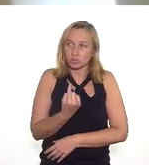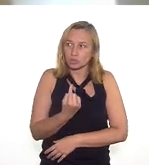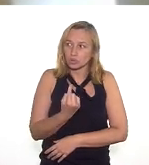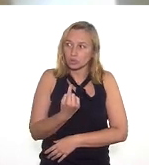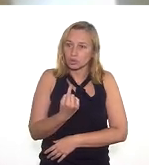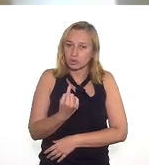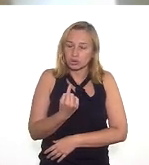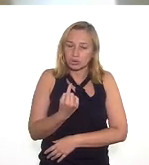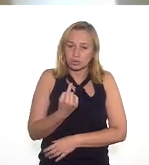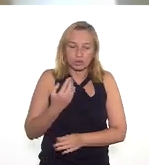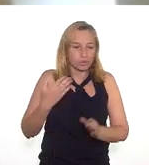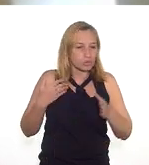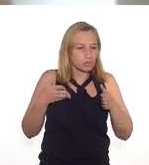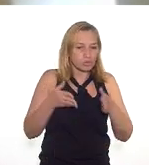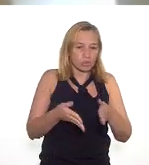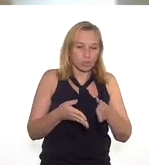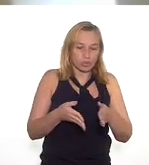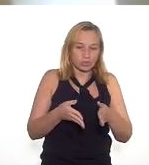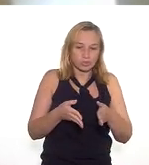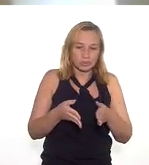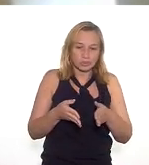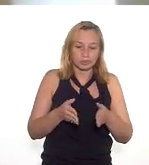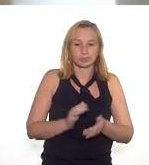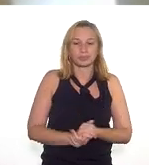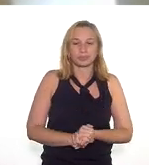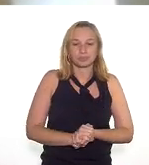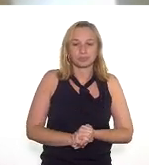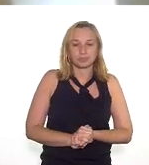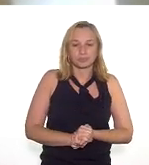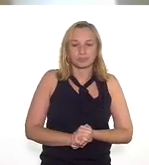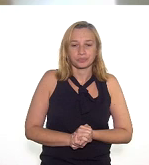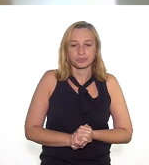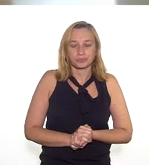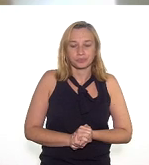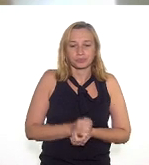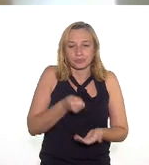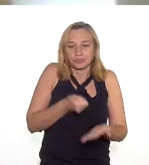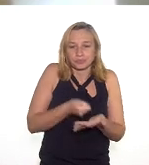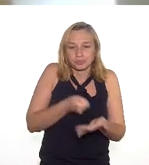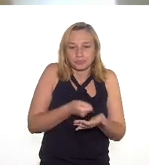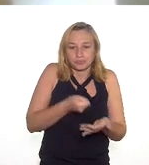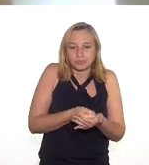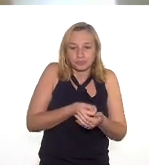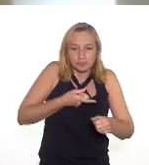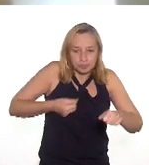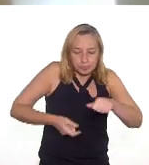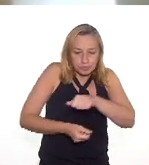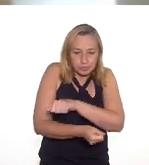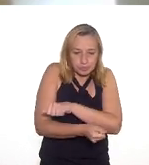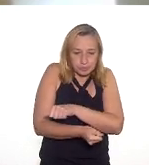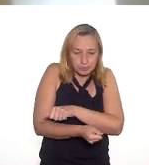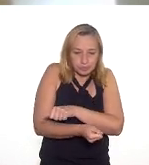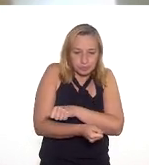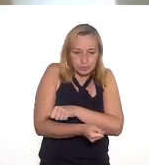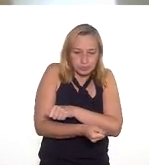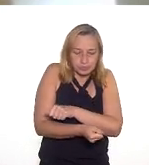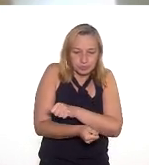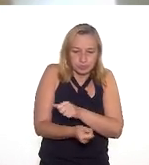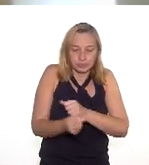nenhum direcionamento possível para que se obrigue o investimento a ocorrer no